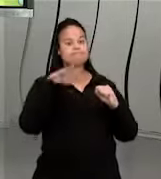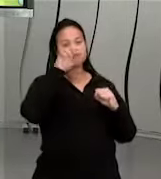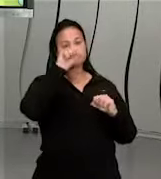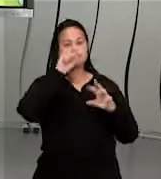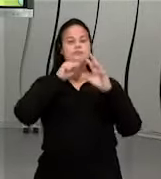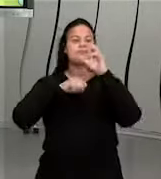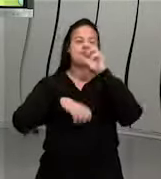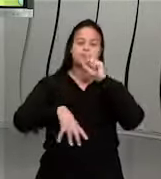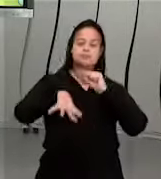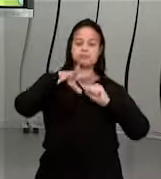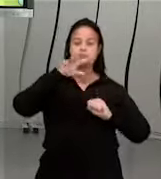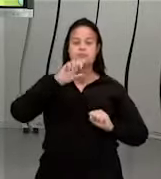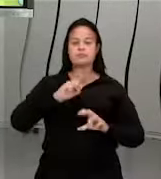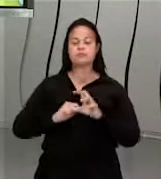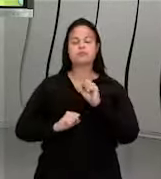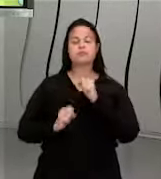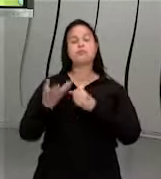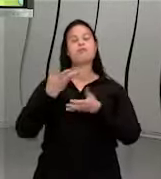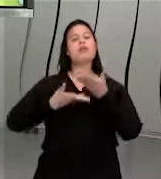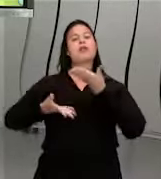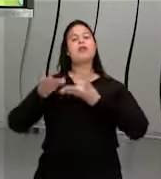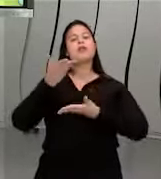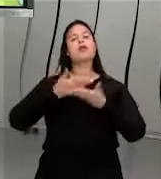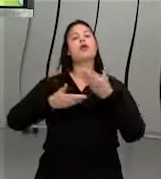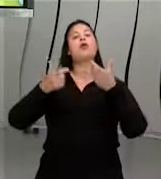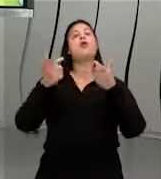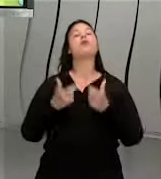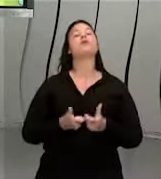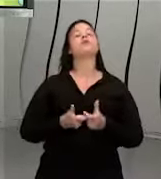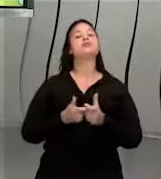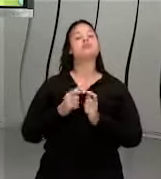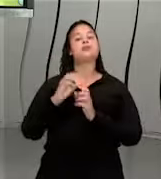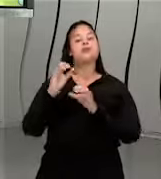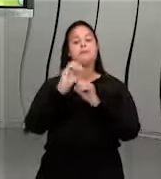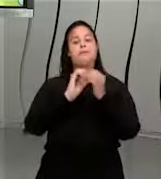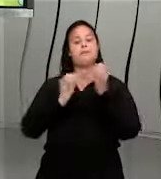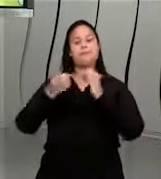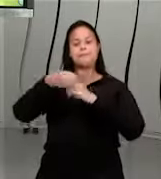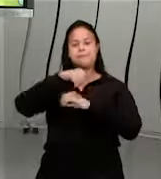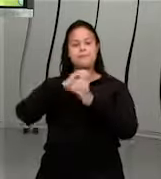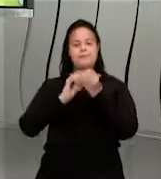oxigênio porque ela é transportada pelas hemácias.